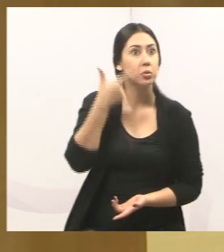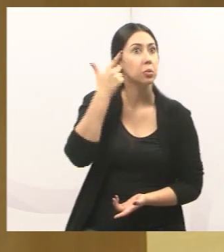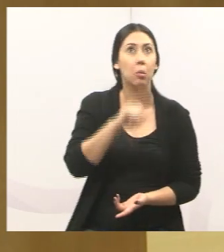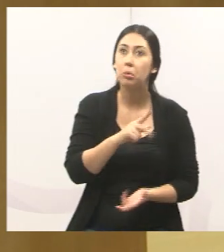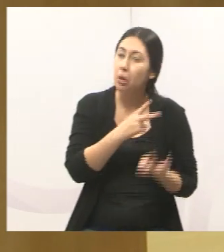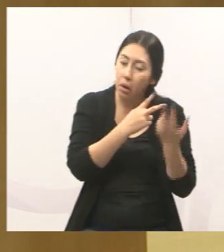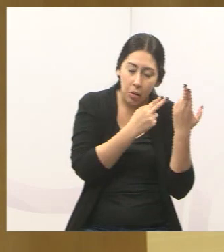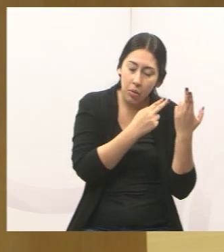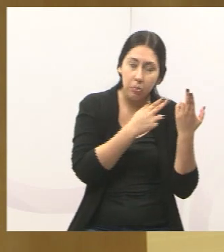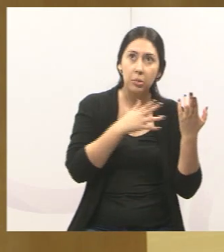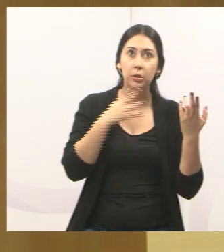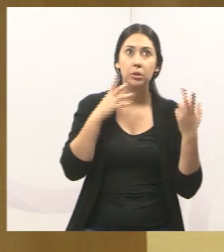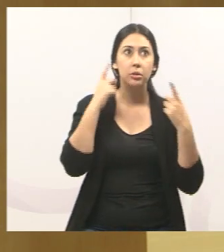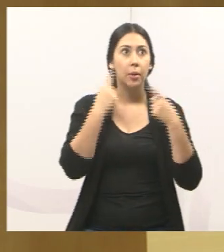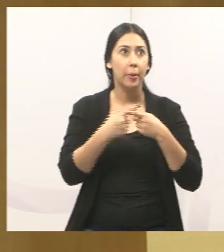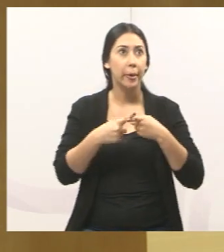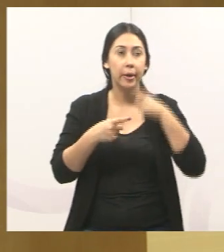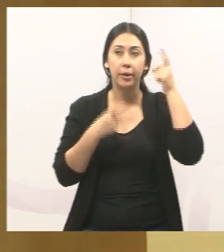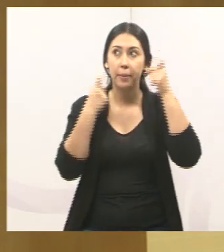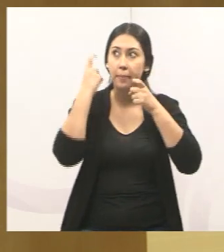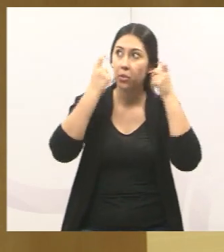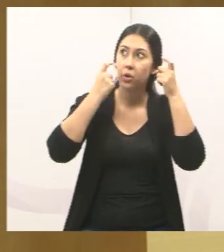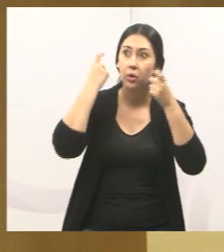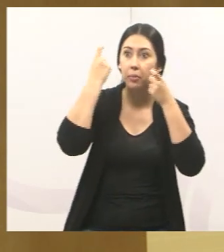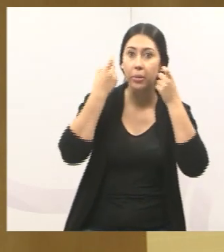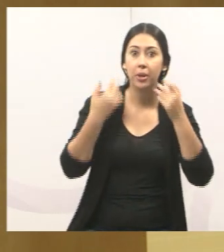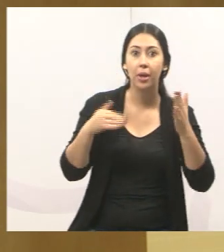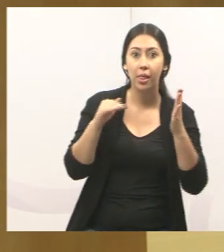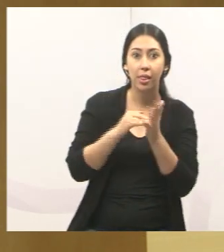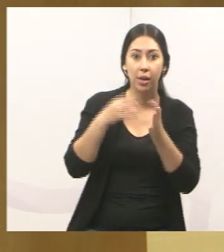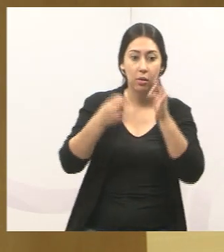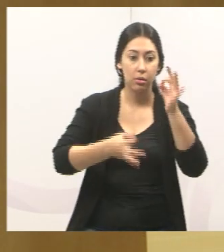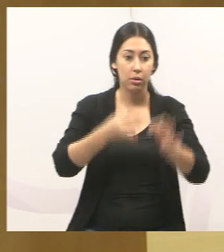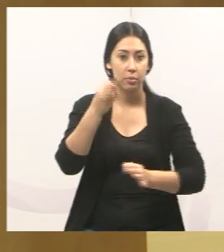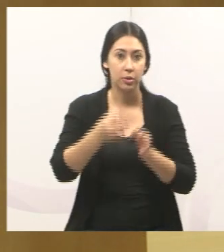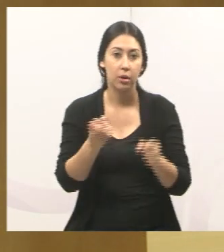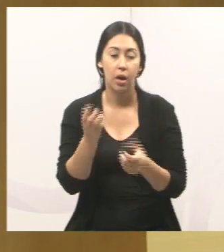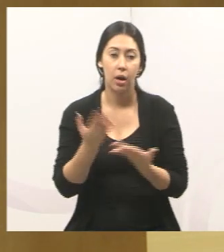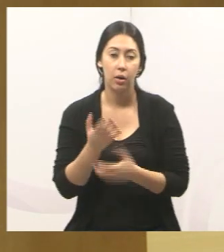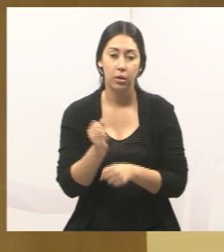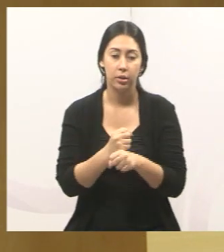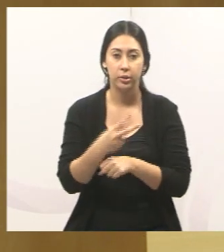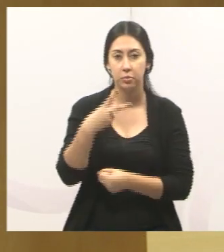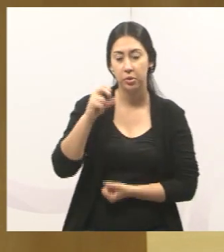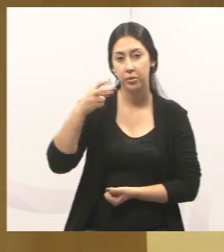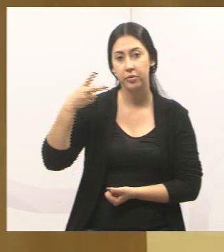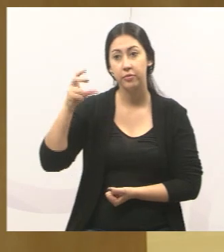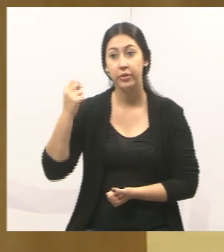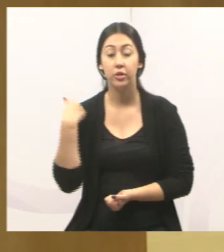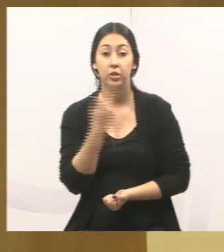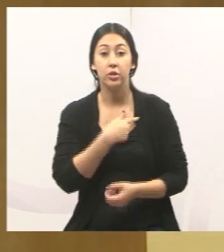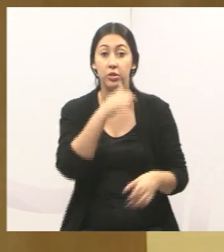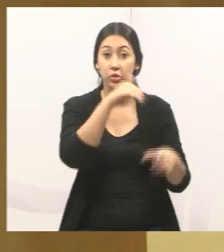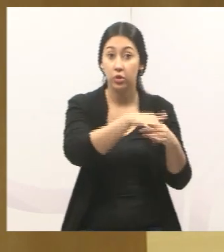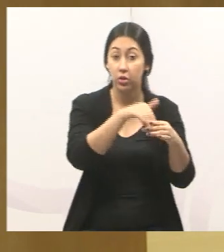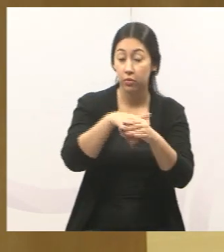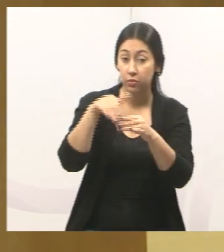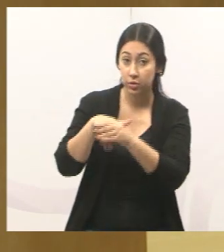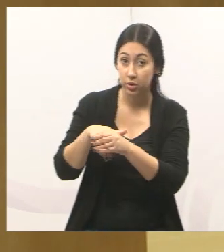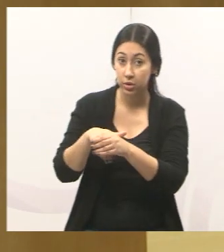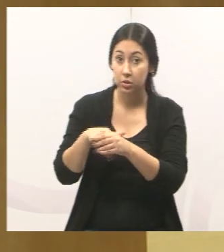anos. Até vir apontamento do tribunal. Olha, nós estamos em 2020 e estamos voltando hoje o exercício